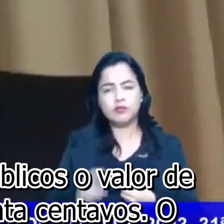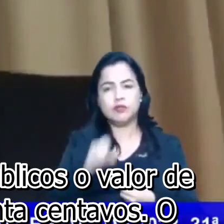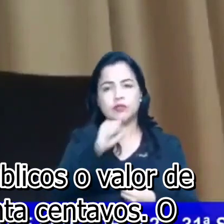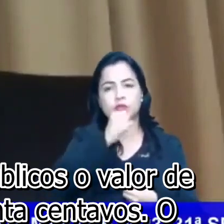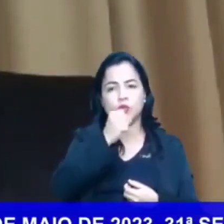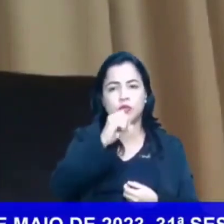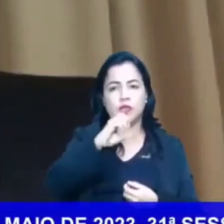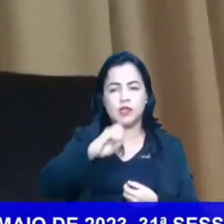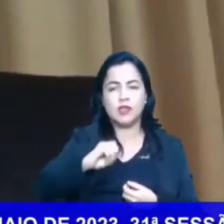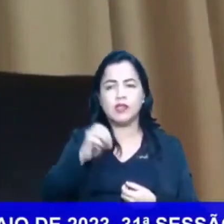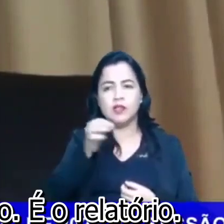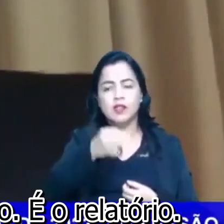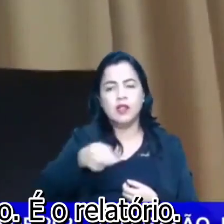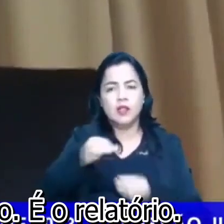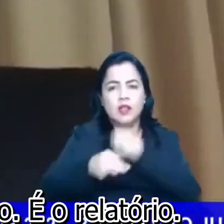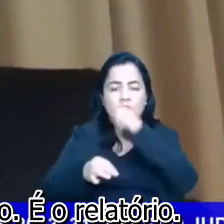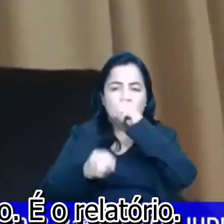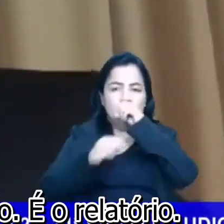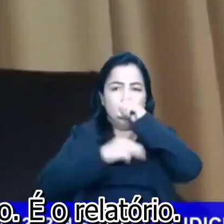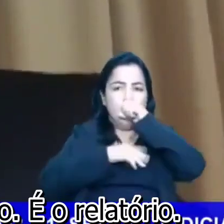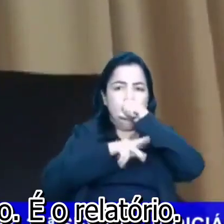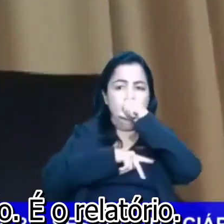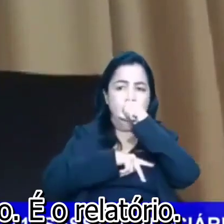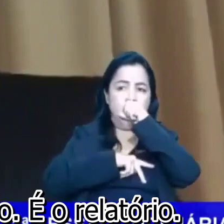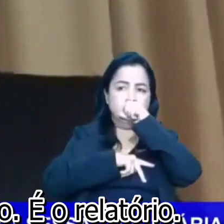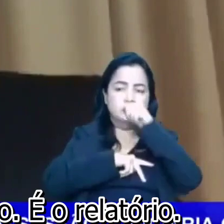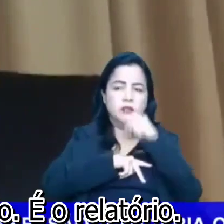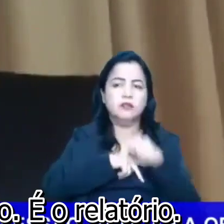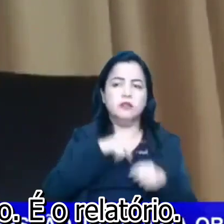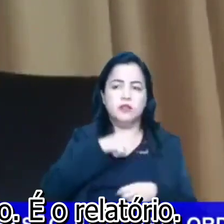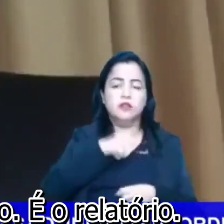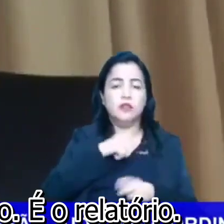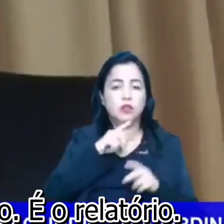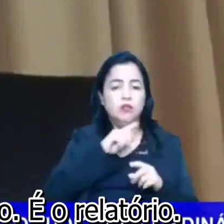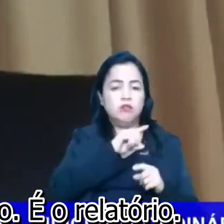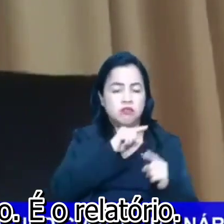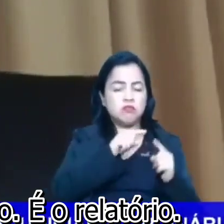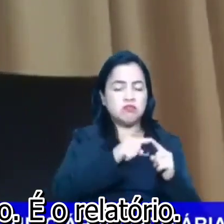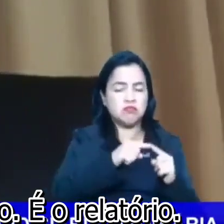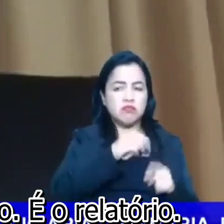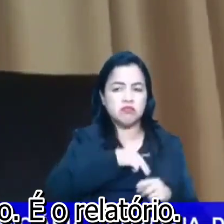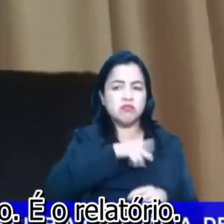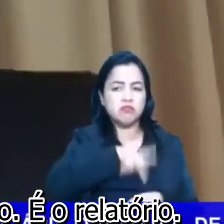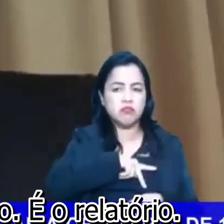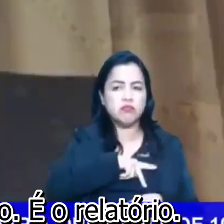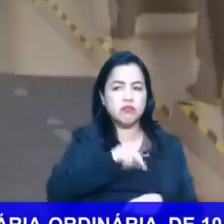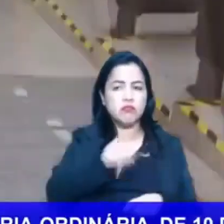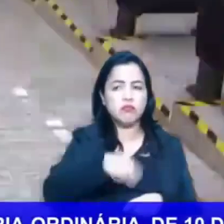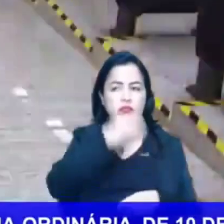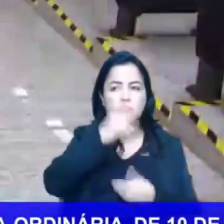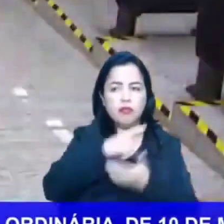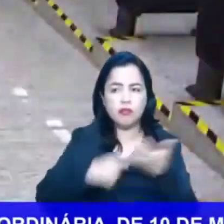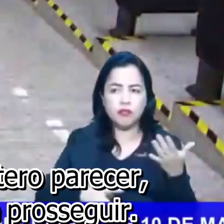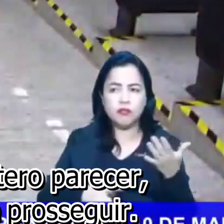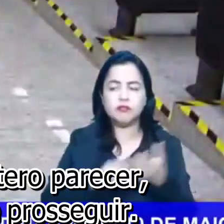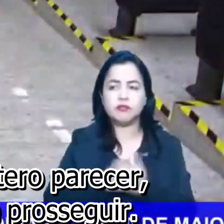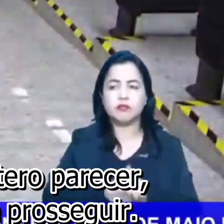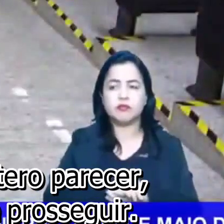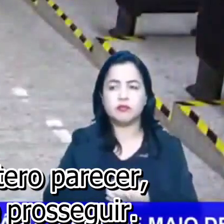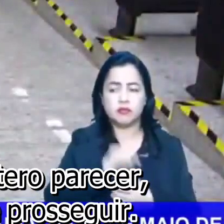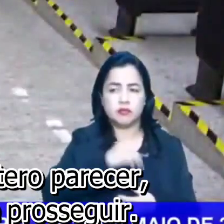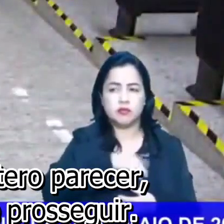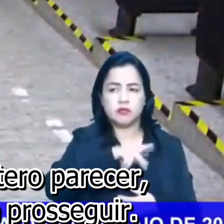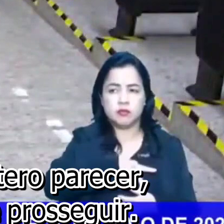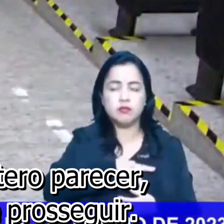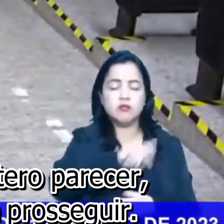13.984,80. O Ministério Público Eleitoral opiniou no mesmo sentido. É o relatório. Relatório, doutor Pablo, para